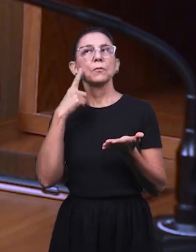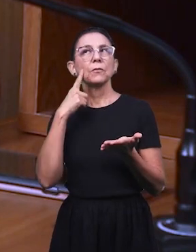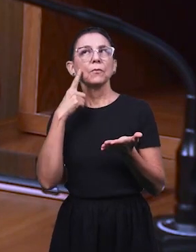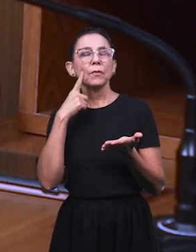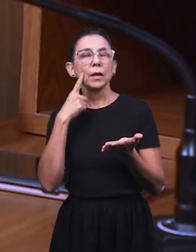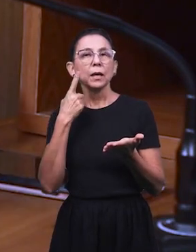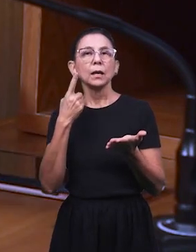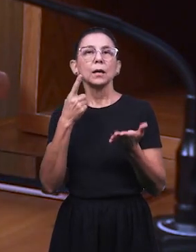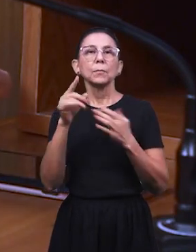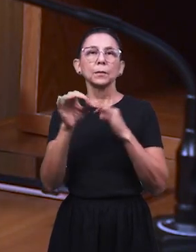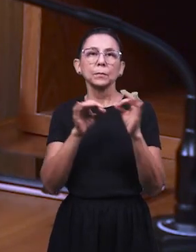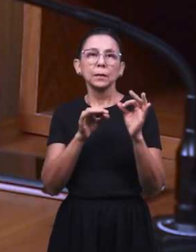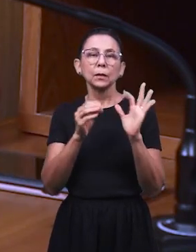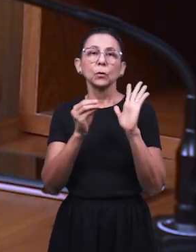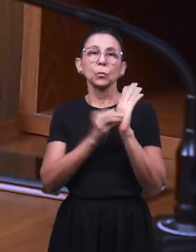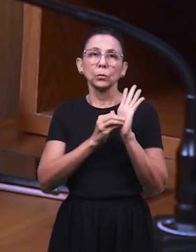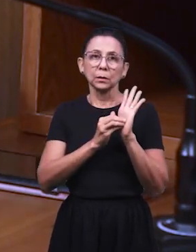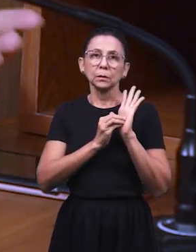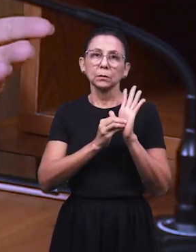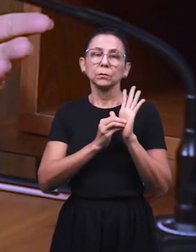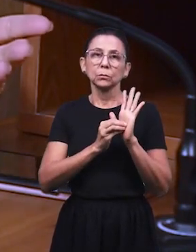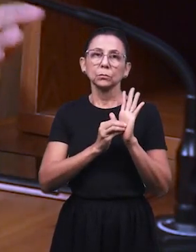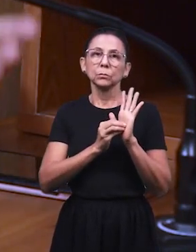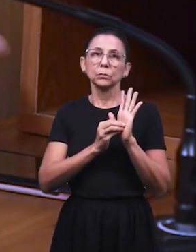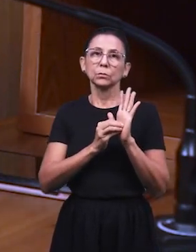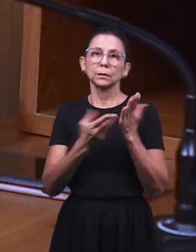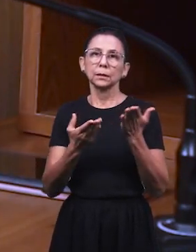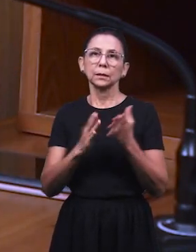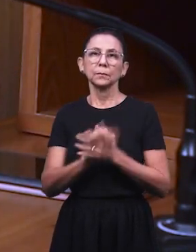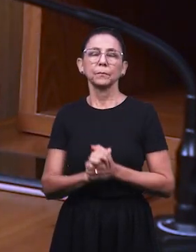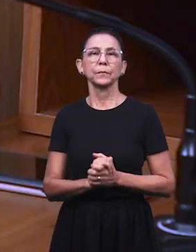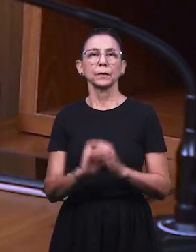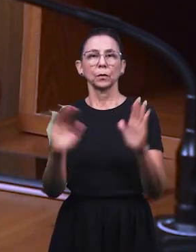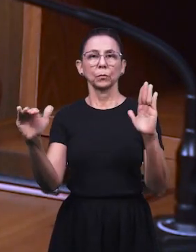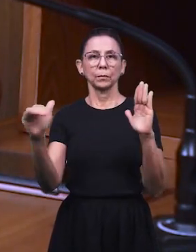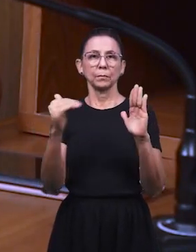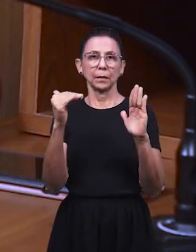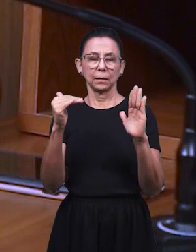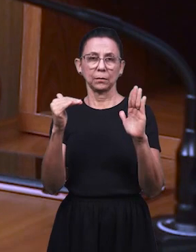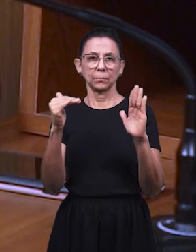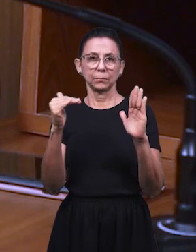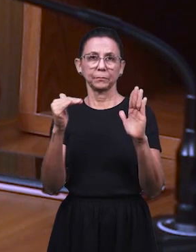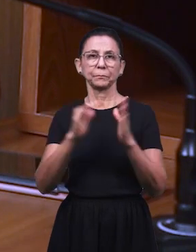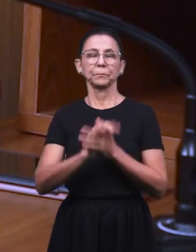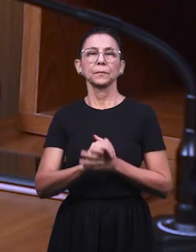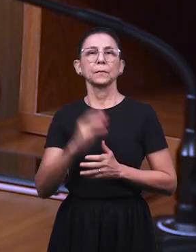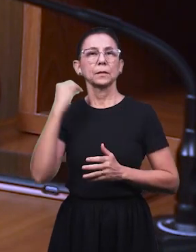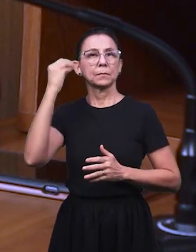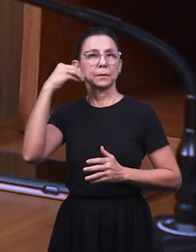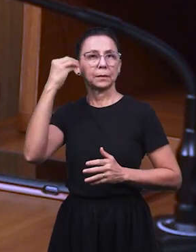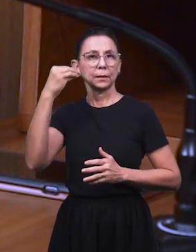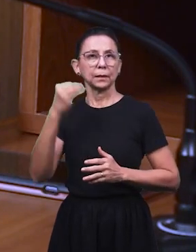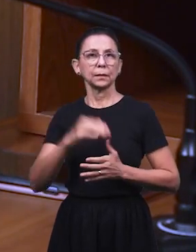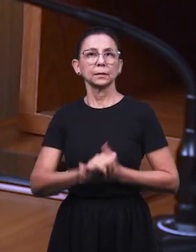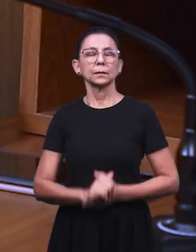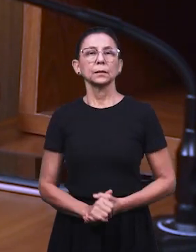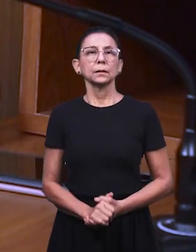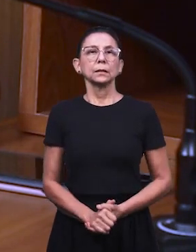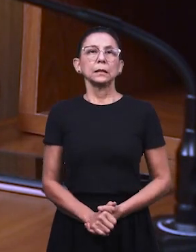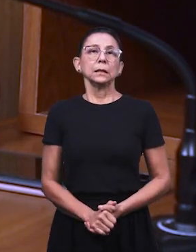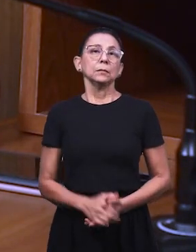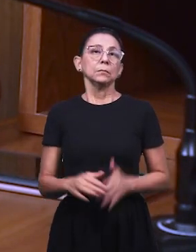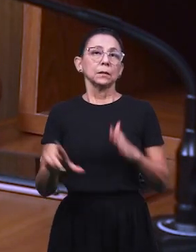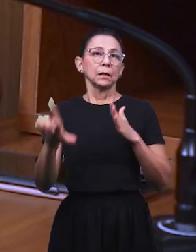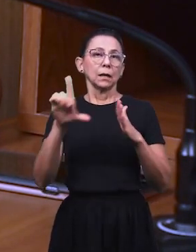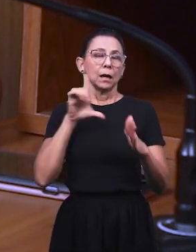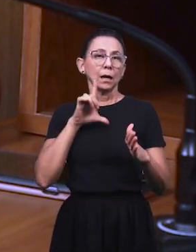produzir, receber por e-mail, como a gente tem recebido agora, que é o e-mail onde a gente recebe as experiências. Mas antes eu recebia as experiências pelo meu